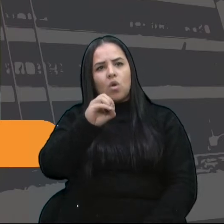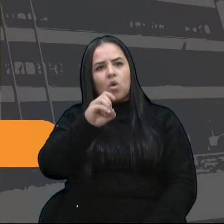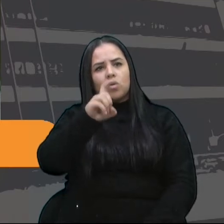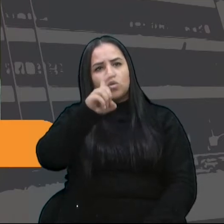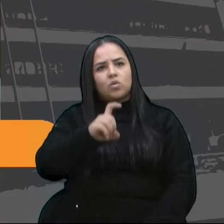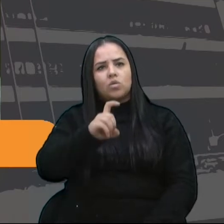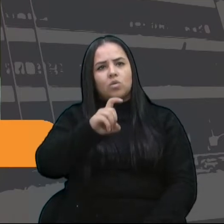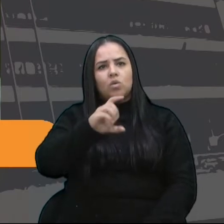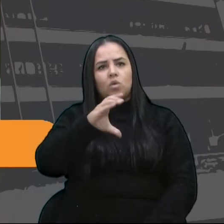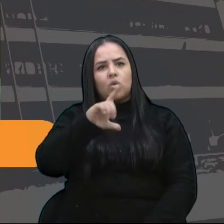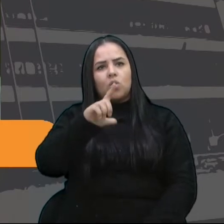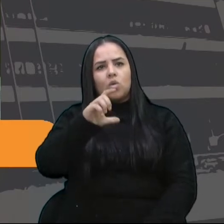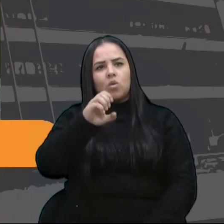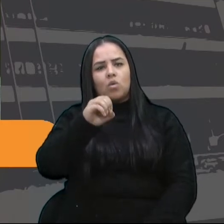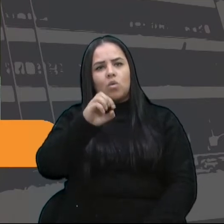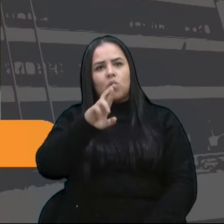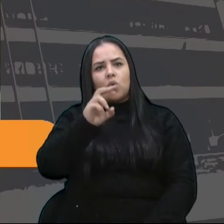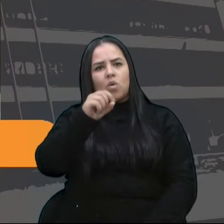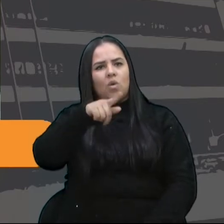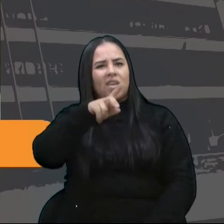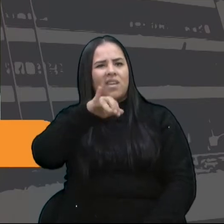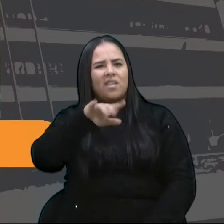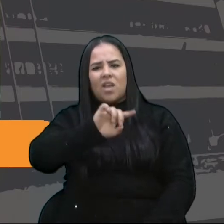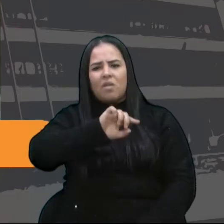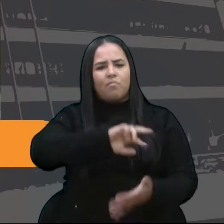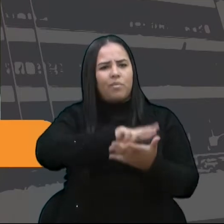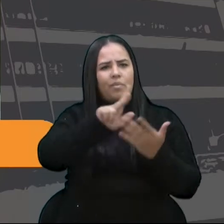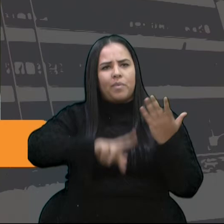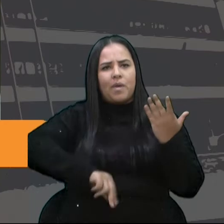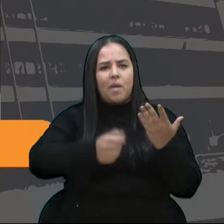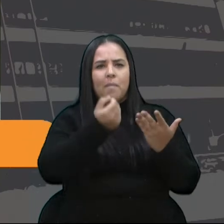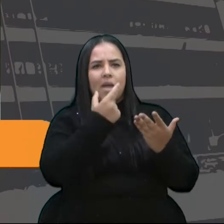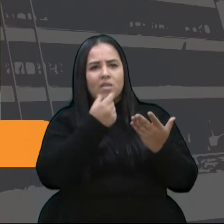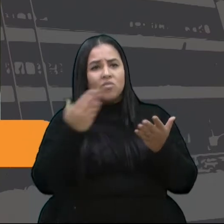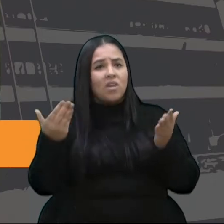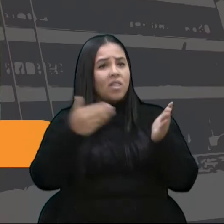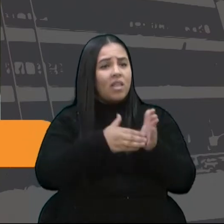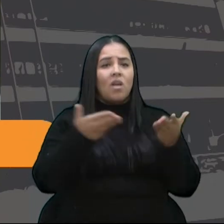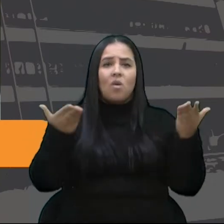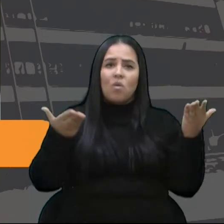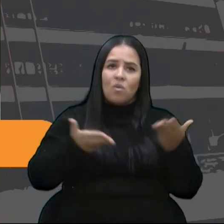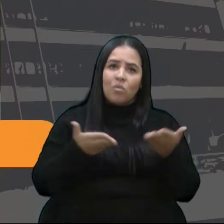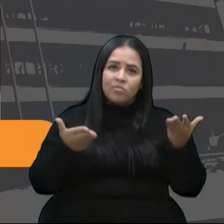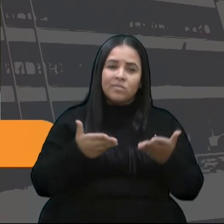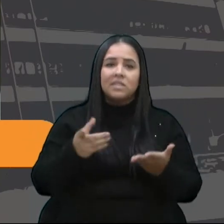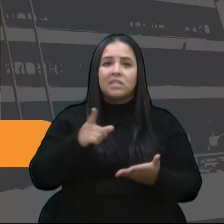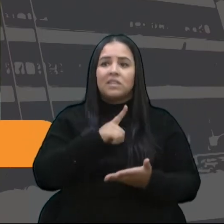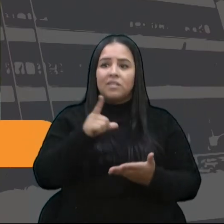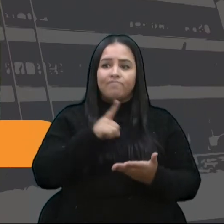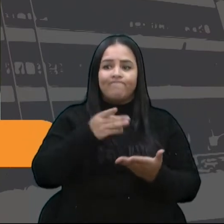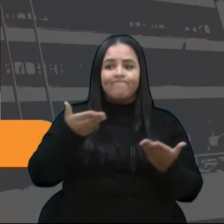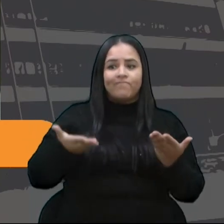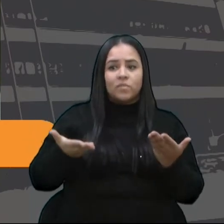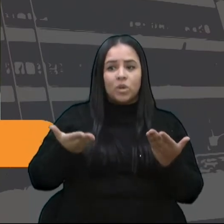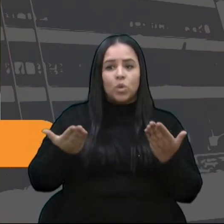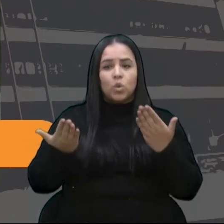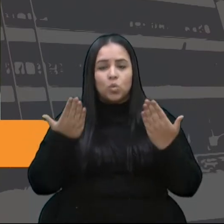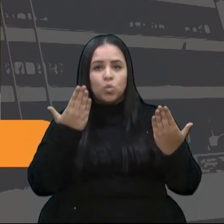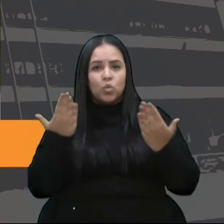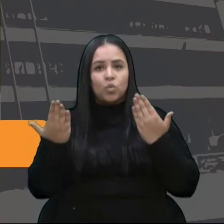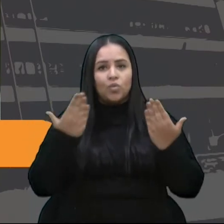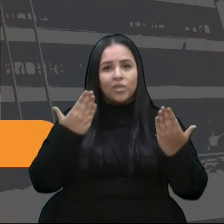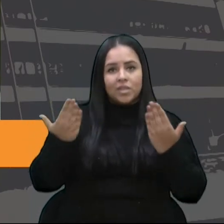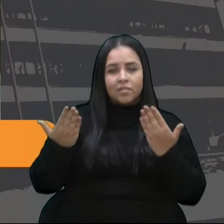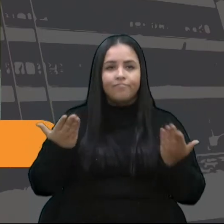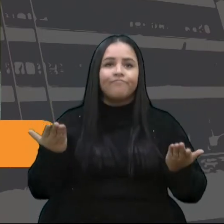aqueles outros medicamentos, e até hoje a gente continua nesse impasse em relação a algumas